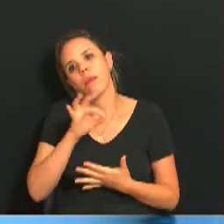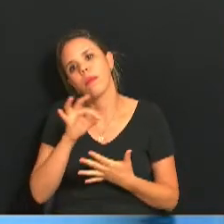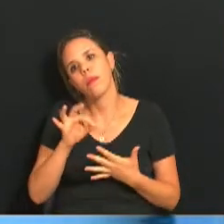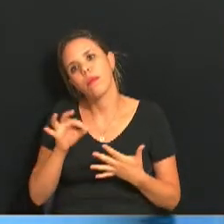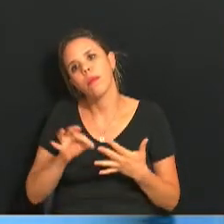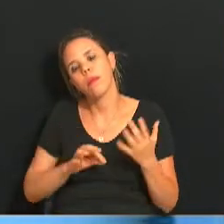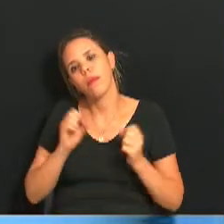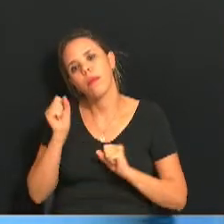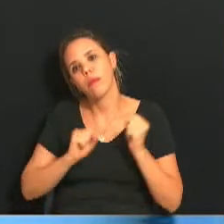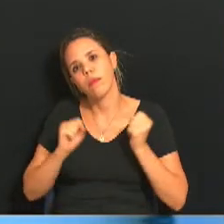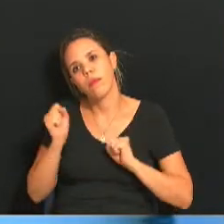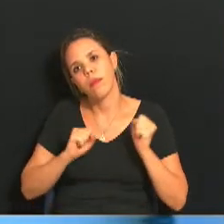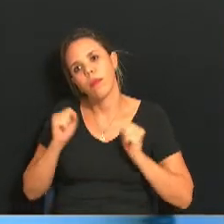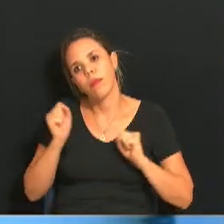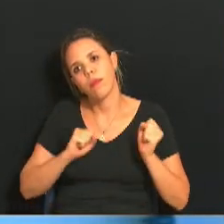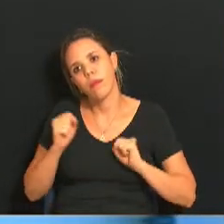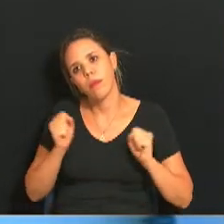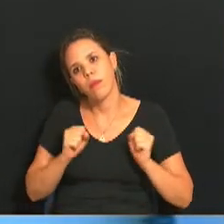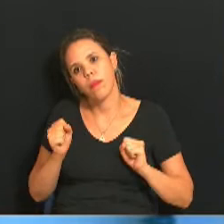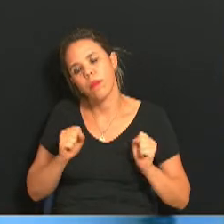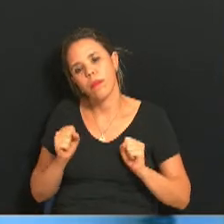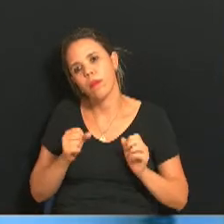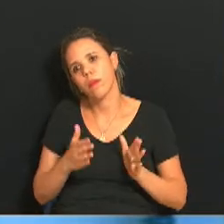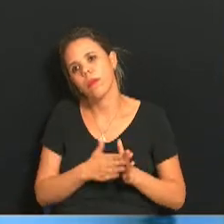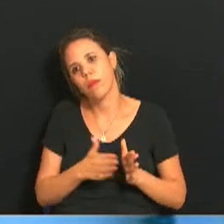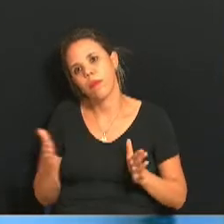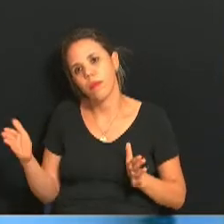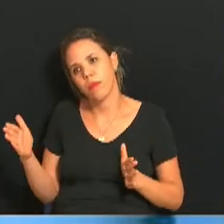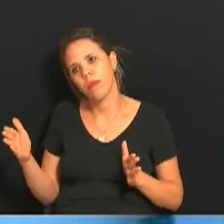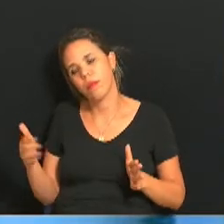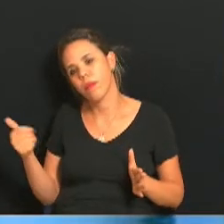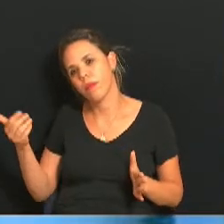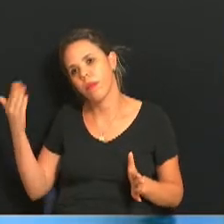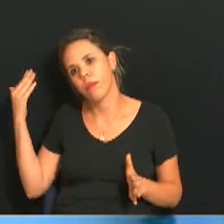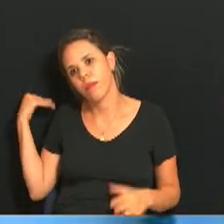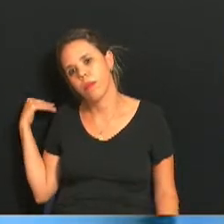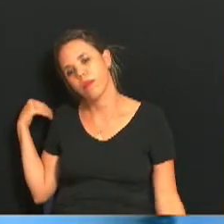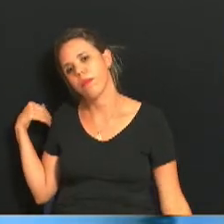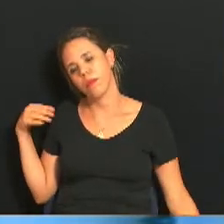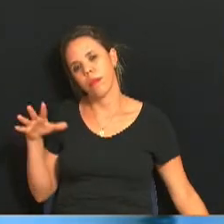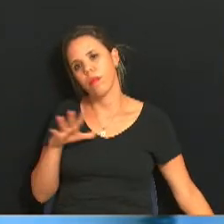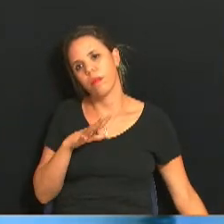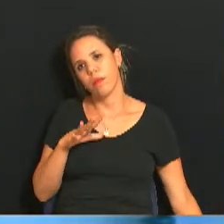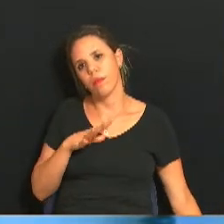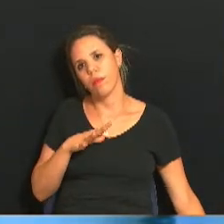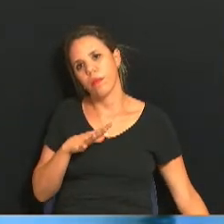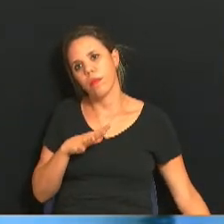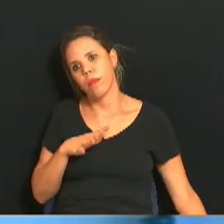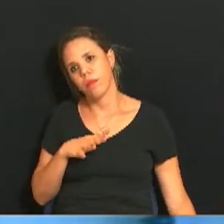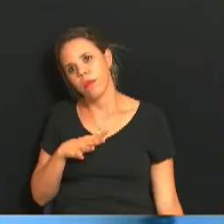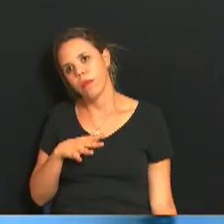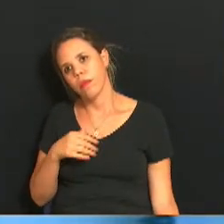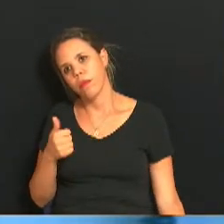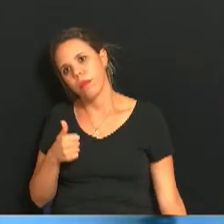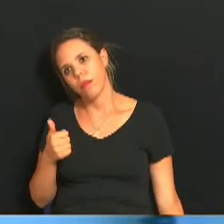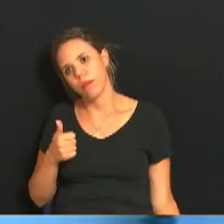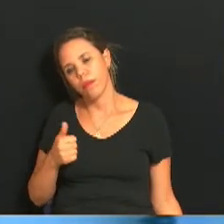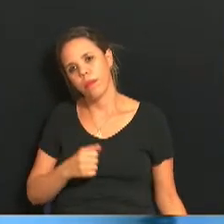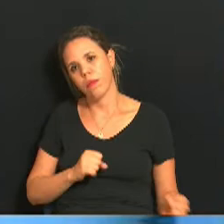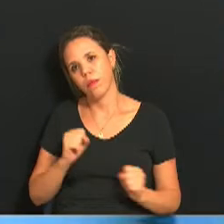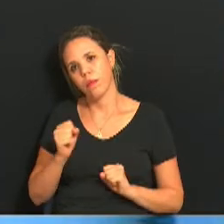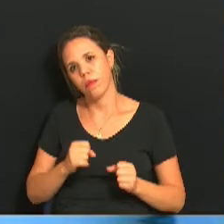industrial é a primeira fala esterilização da Cida essa é a primeira indústria